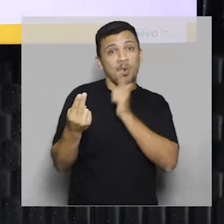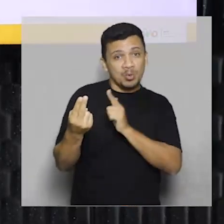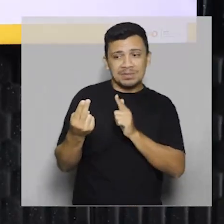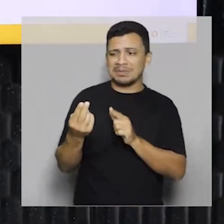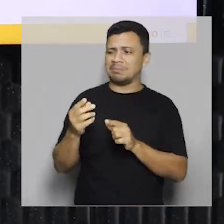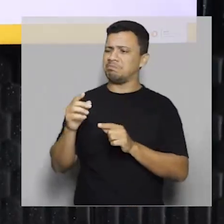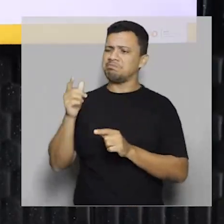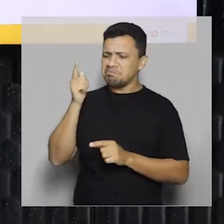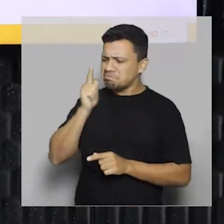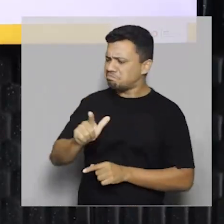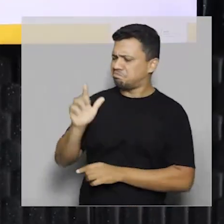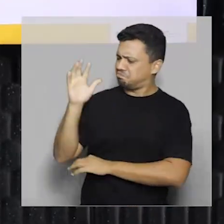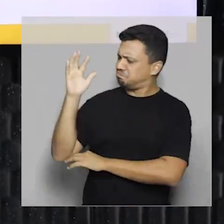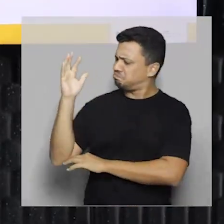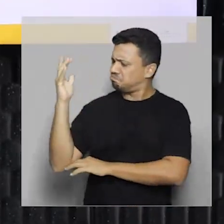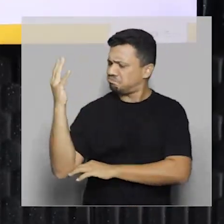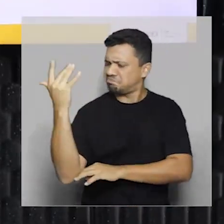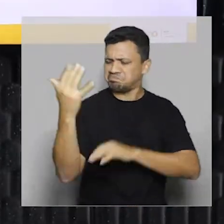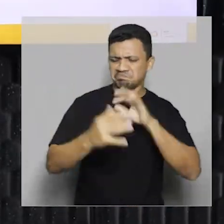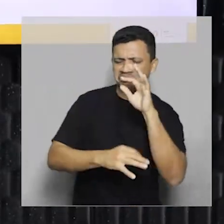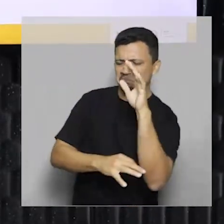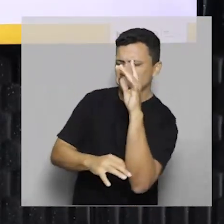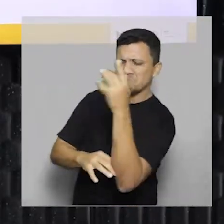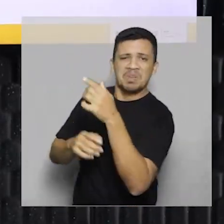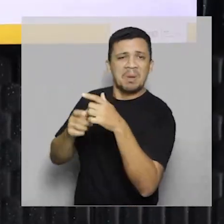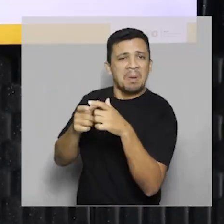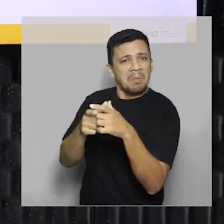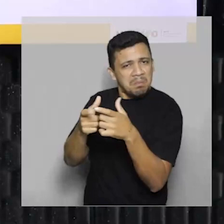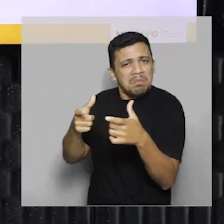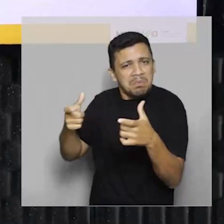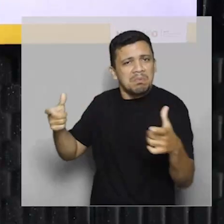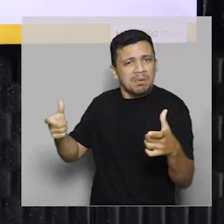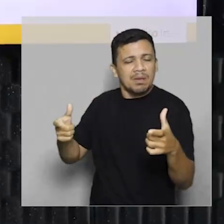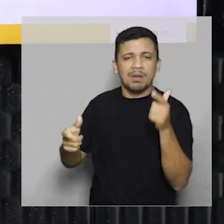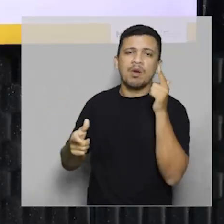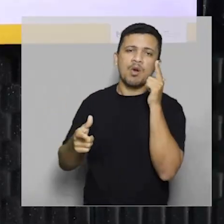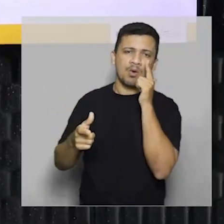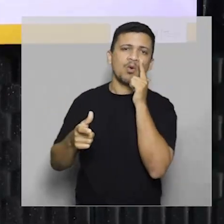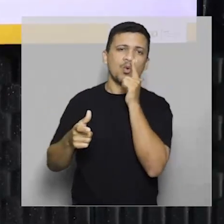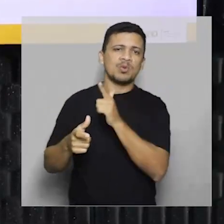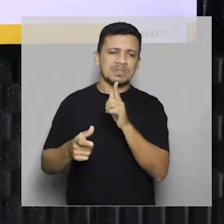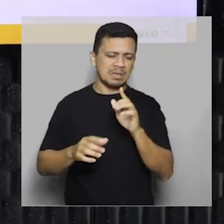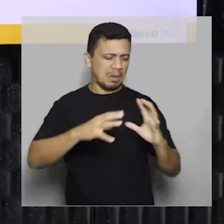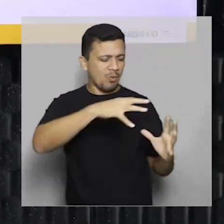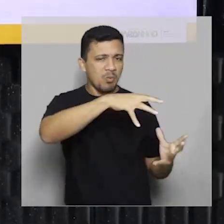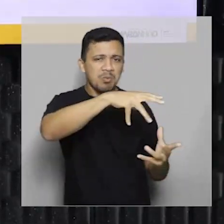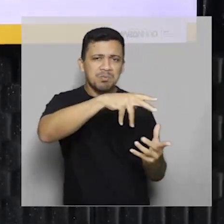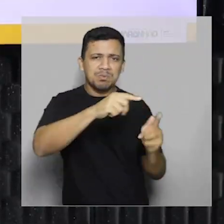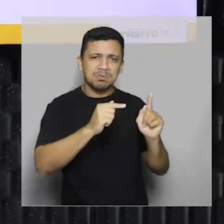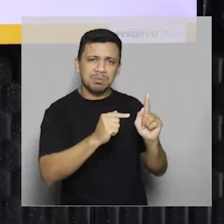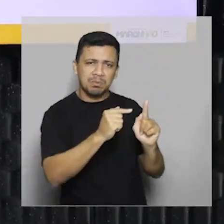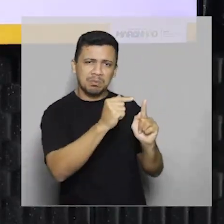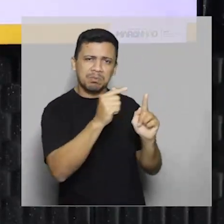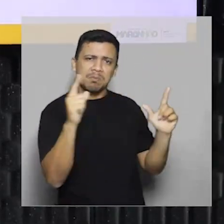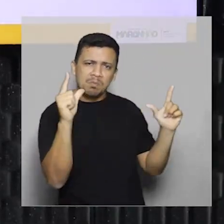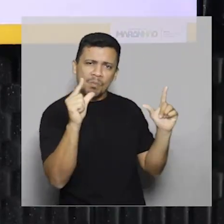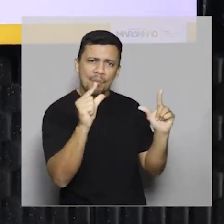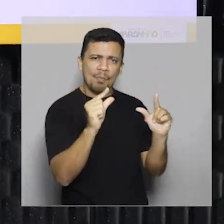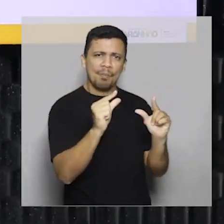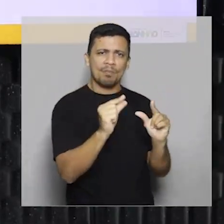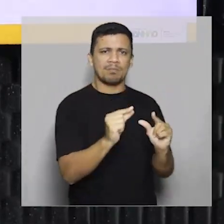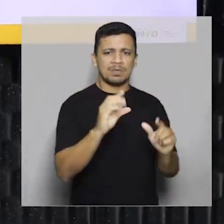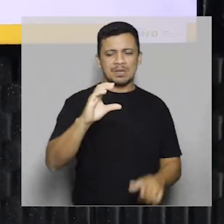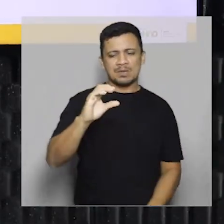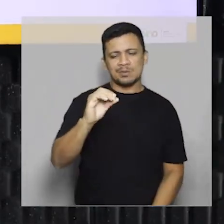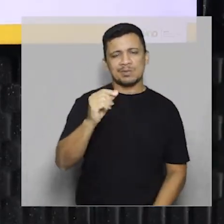reflorestamento certo mas isso então a gente vai conseguir reverter bastante esse nível de dióxido